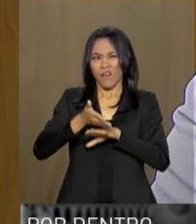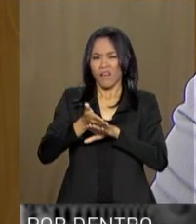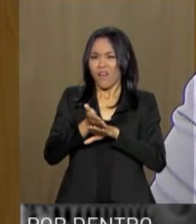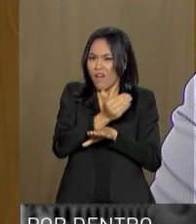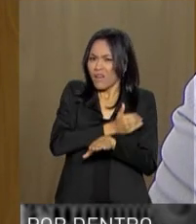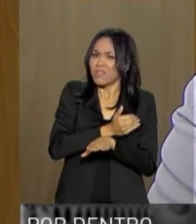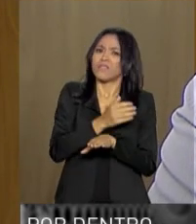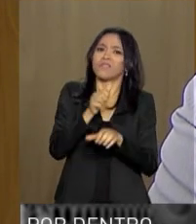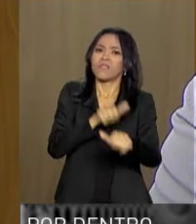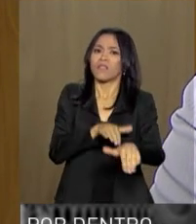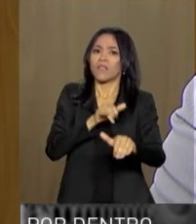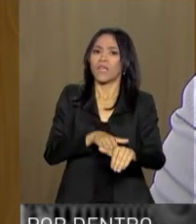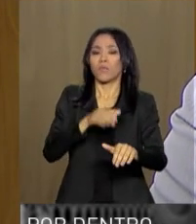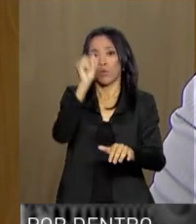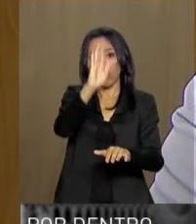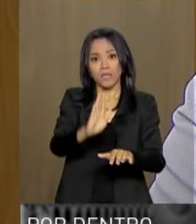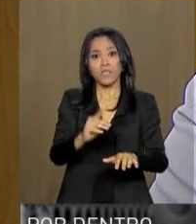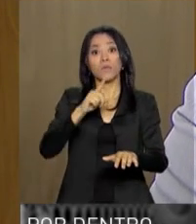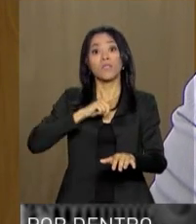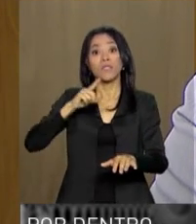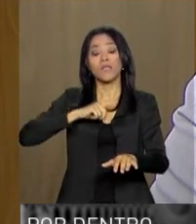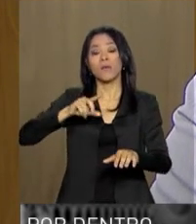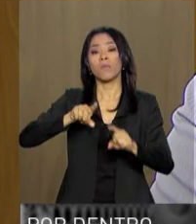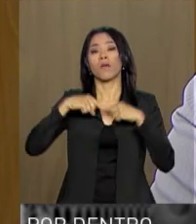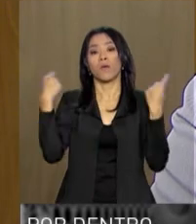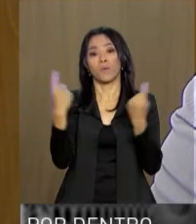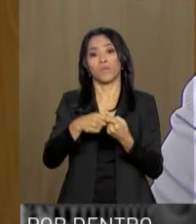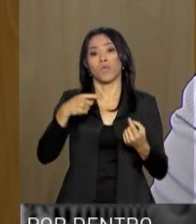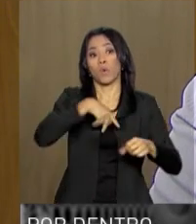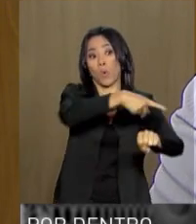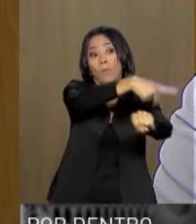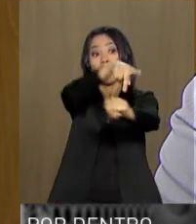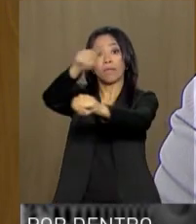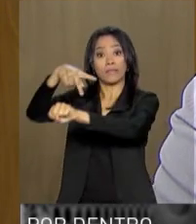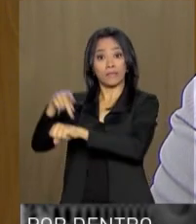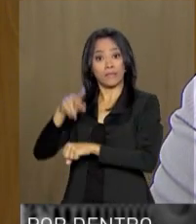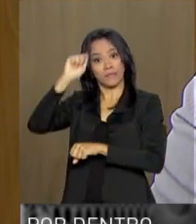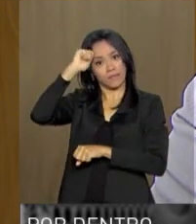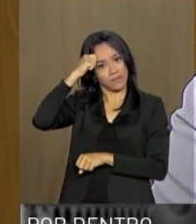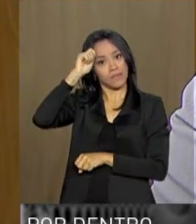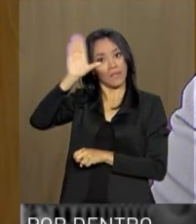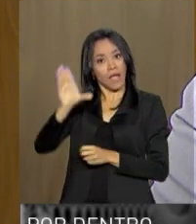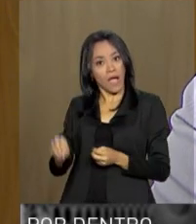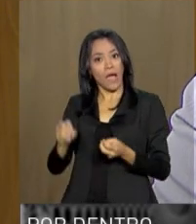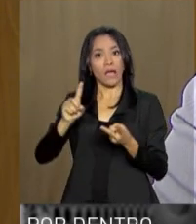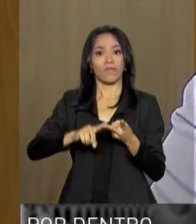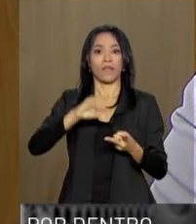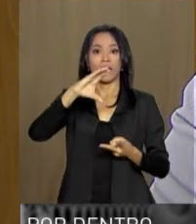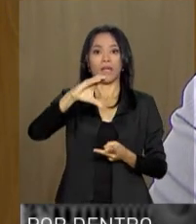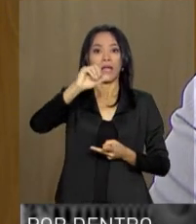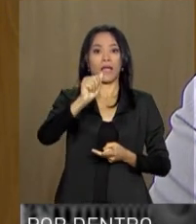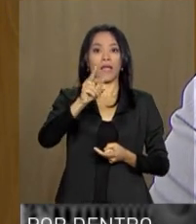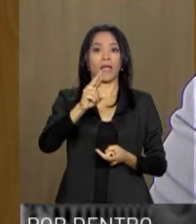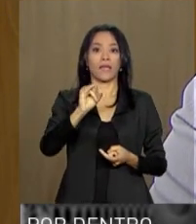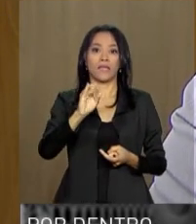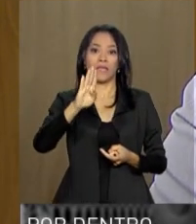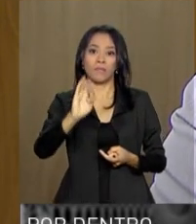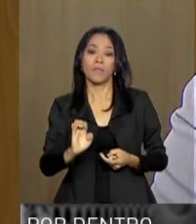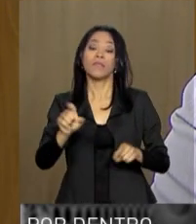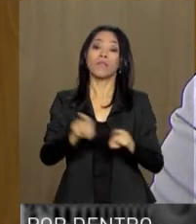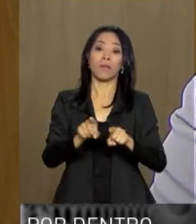ter uma reunião com países africanos também do caribe e da américa latina para que nós possamos